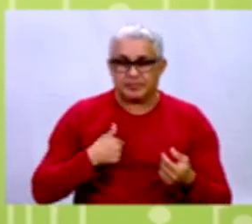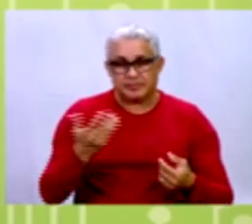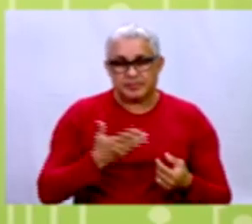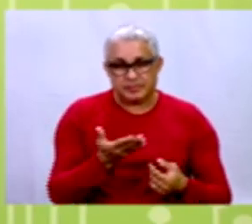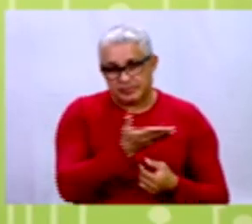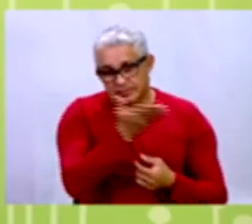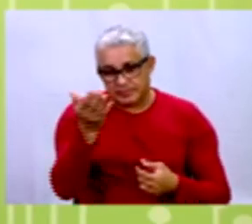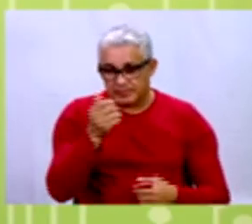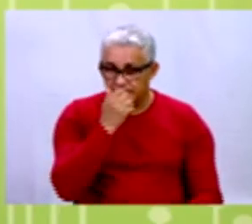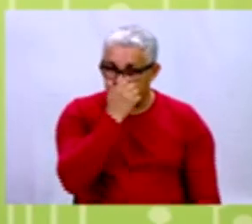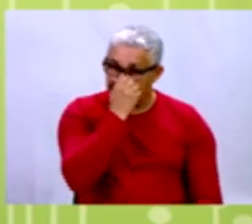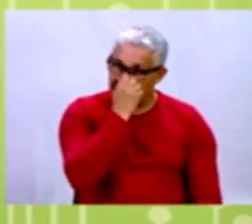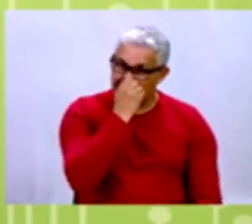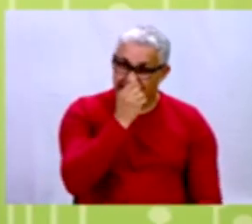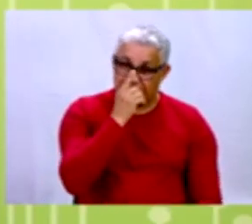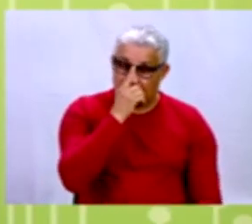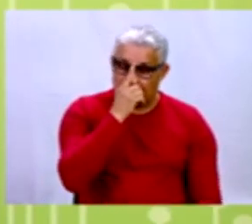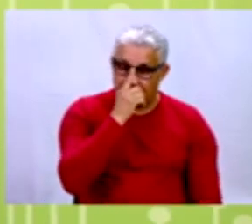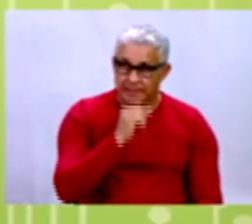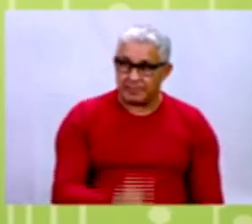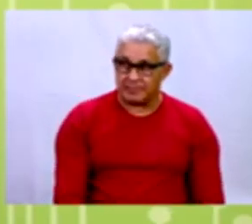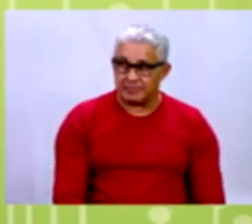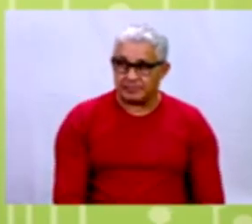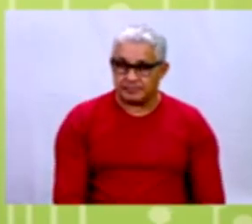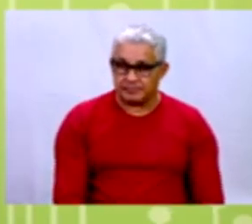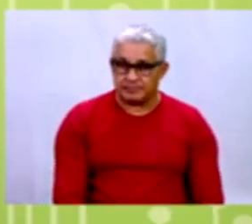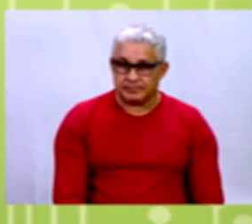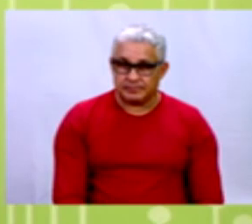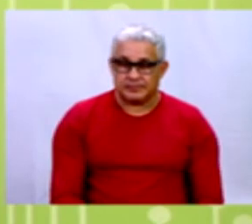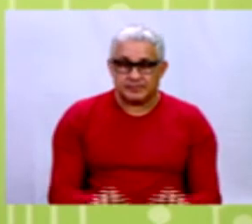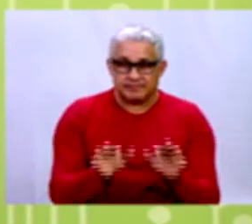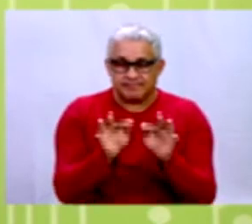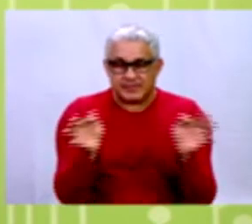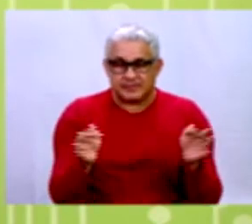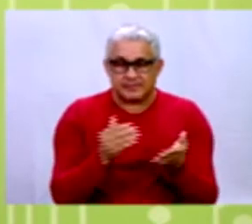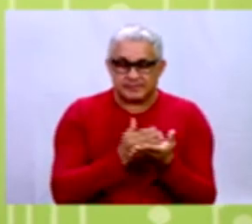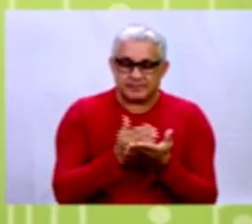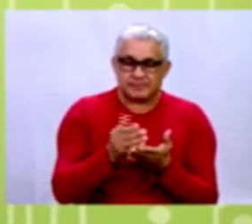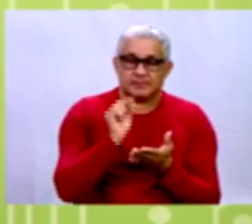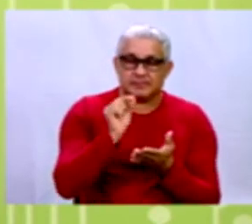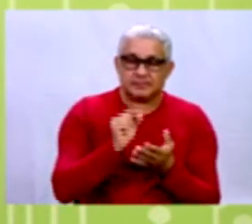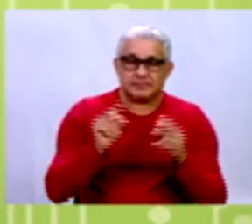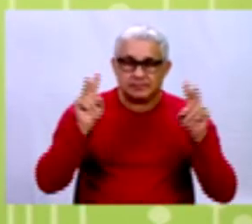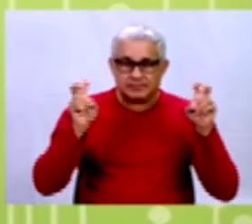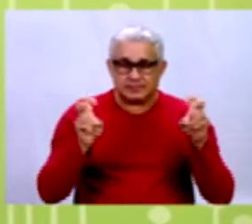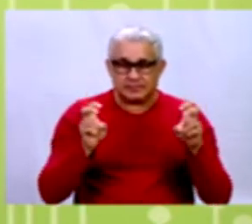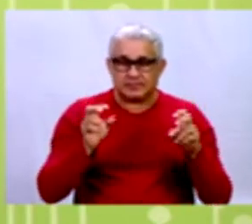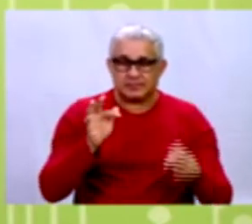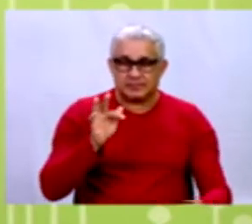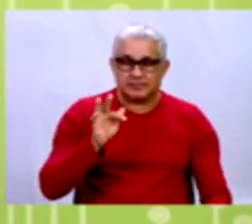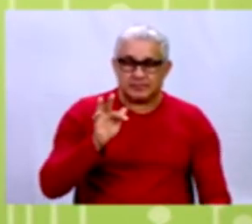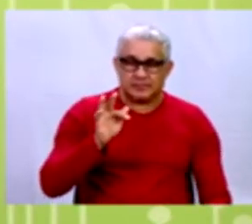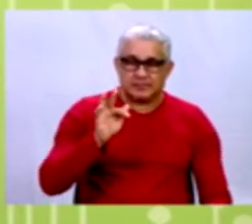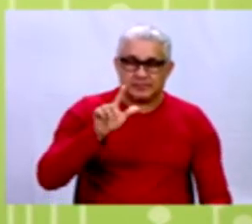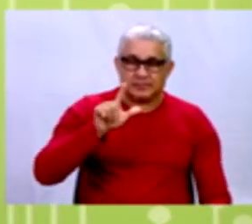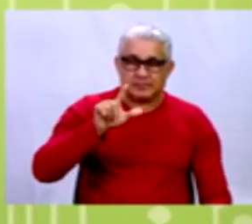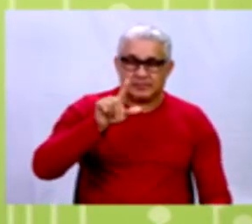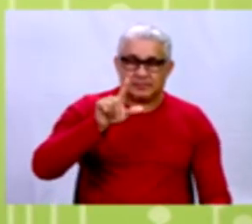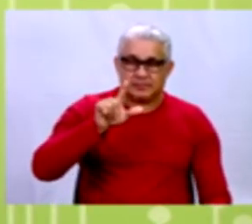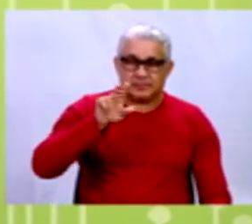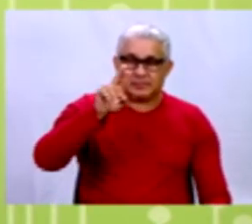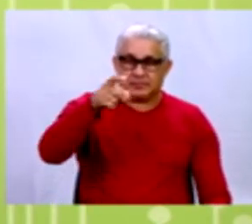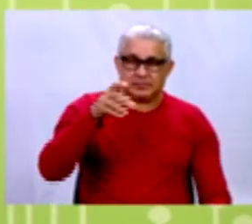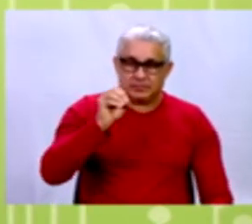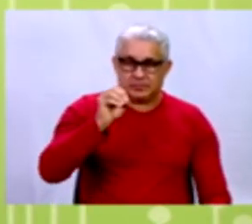queria fazer uma breve assim, introdução para vocês sobre o fluxo de caixa. Vocês viram